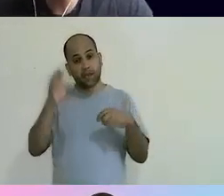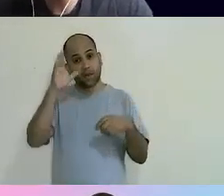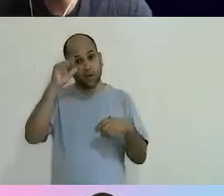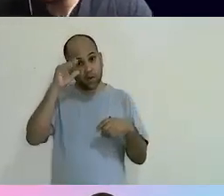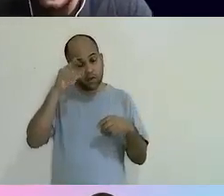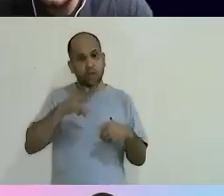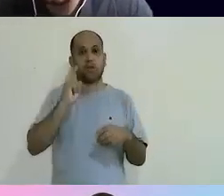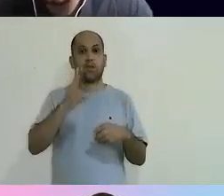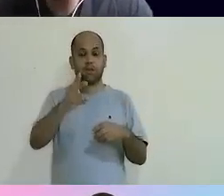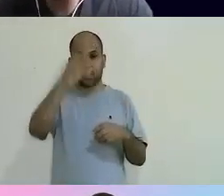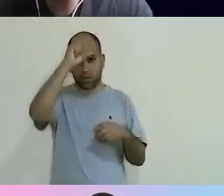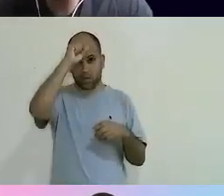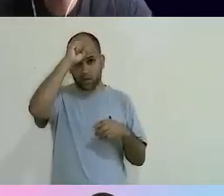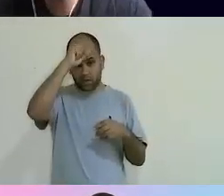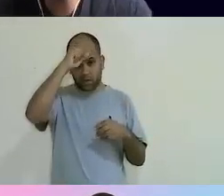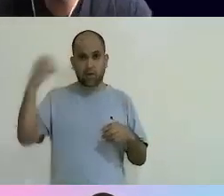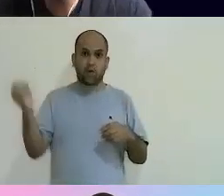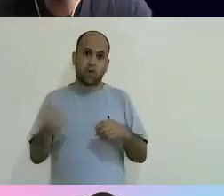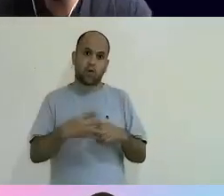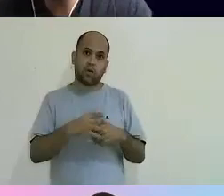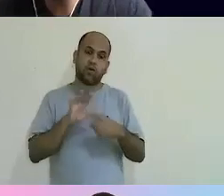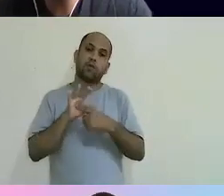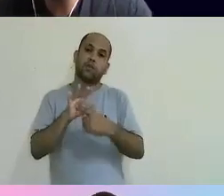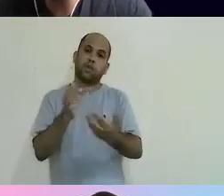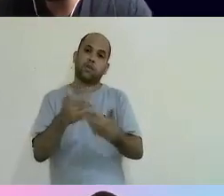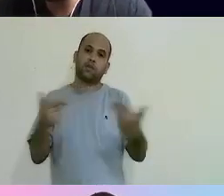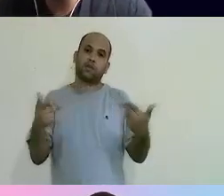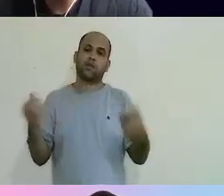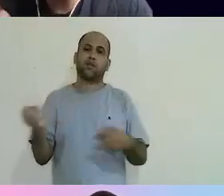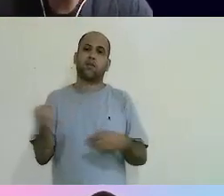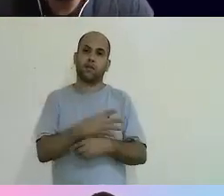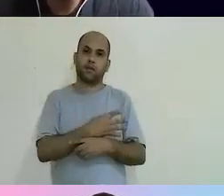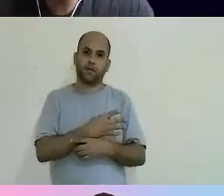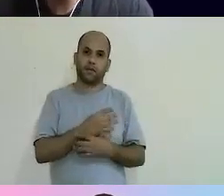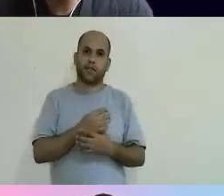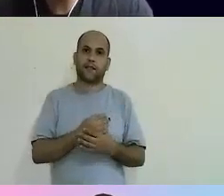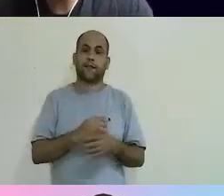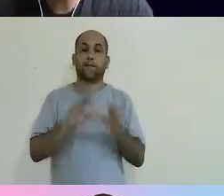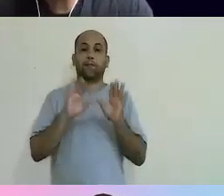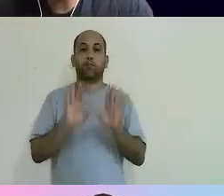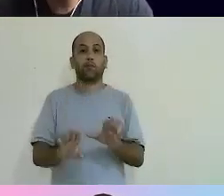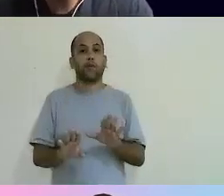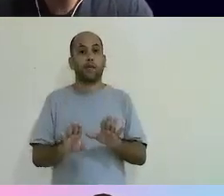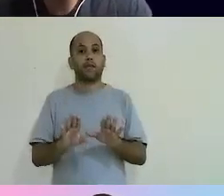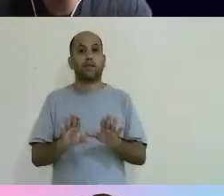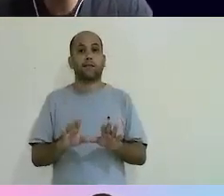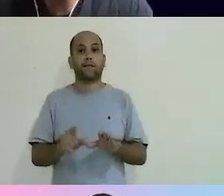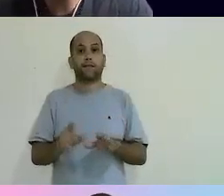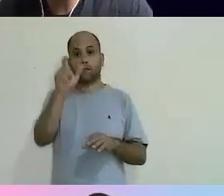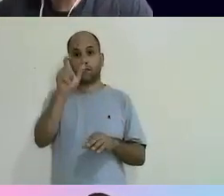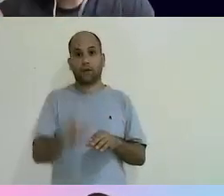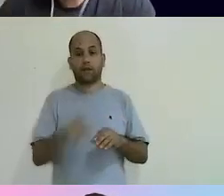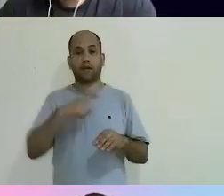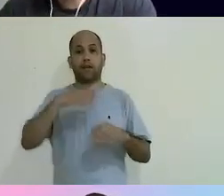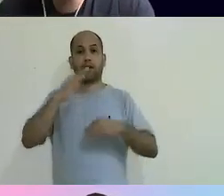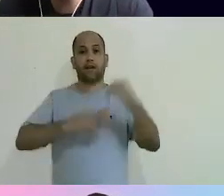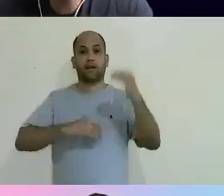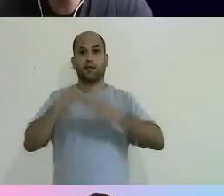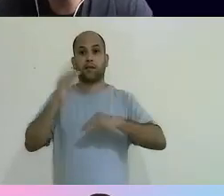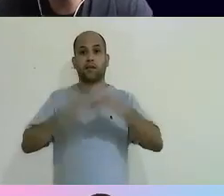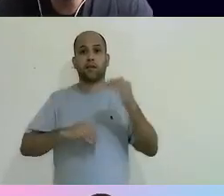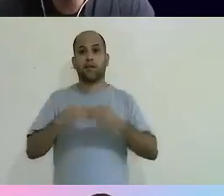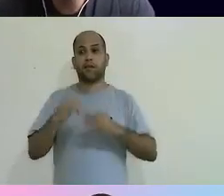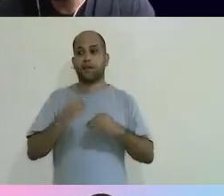aprendendo, para continuar inovando, para trazer coisas novas para aquela função, mas que ela vá ter capacidade de exercer